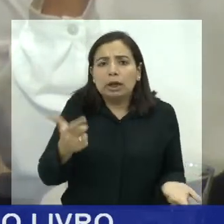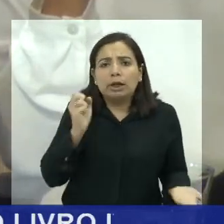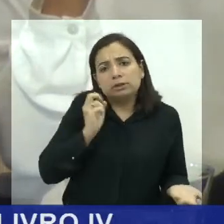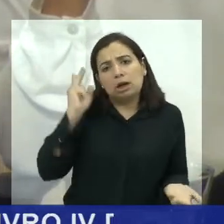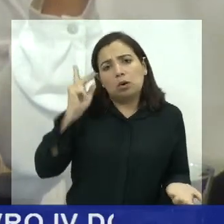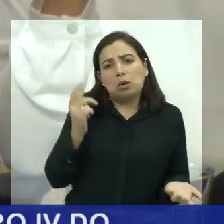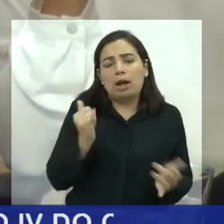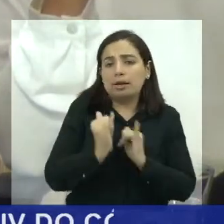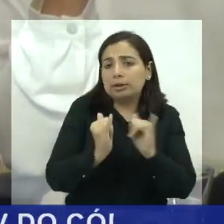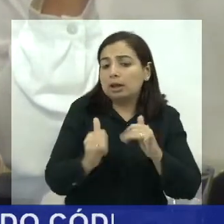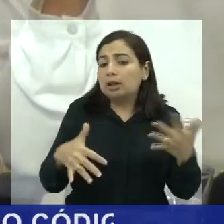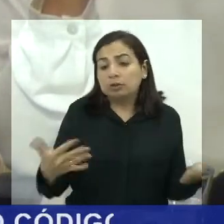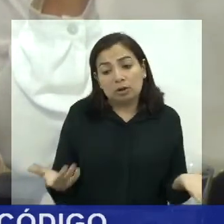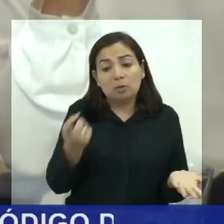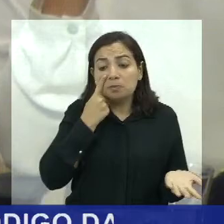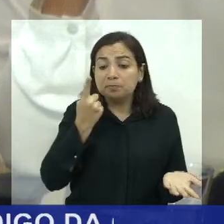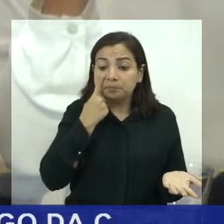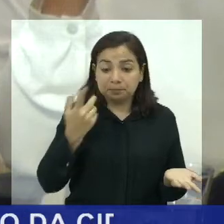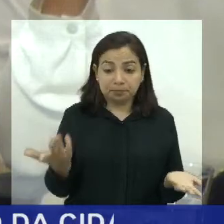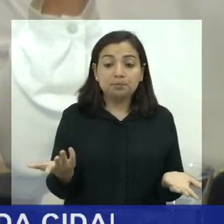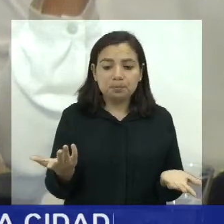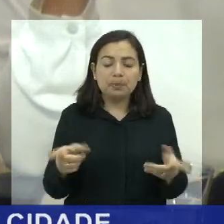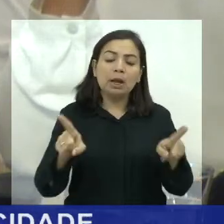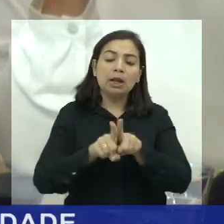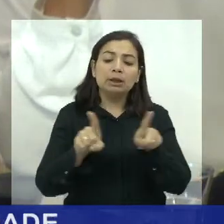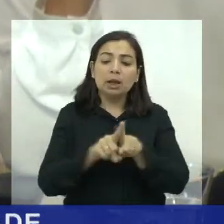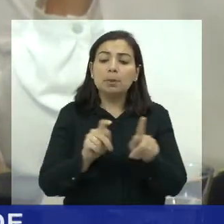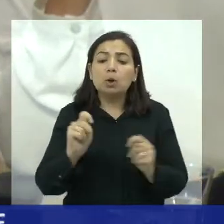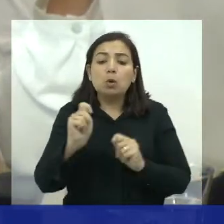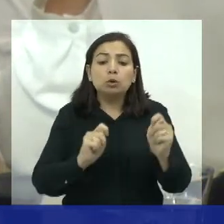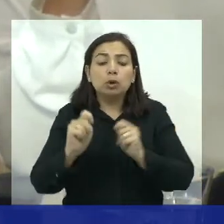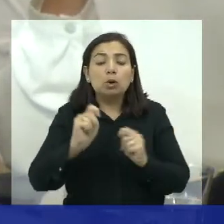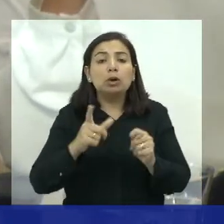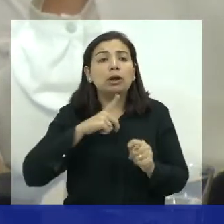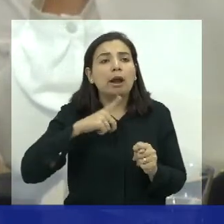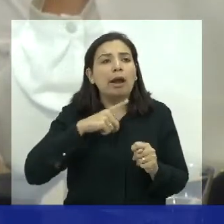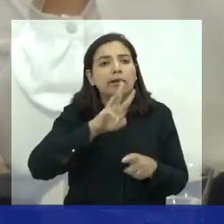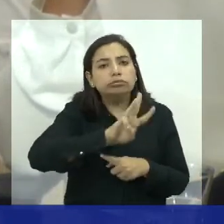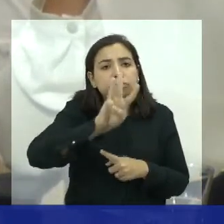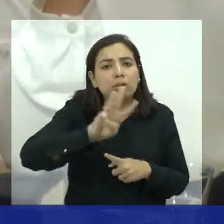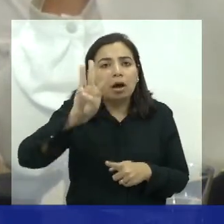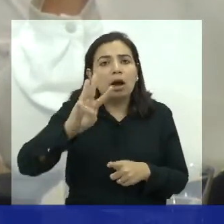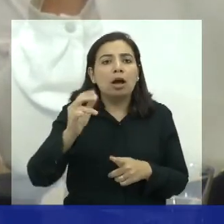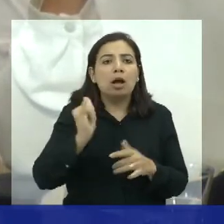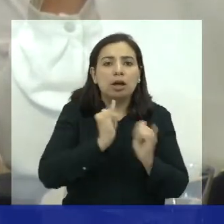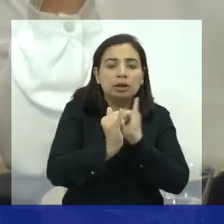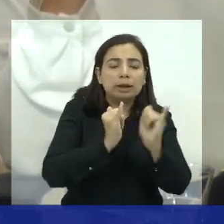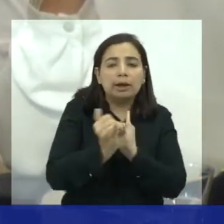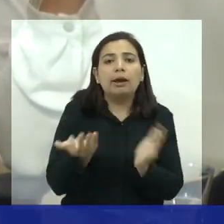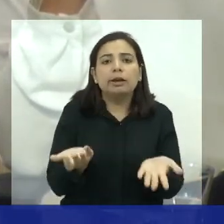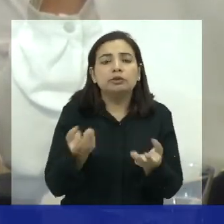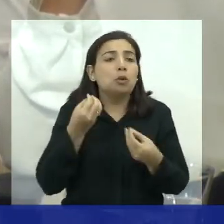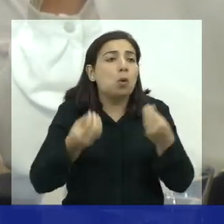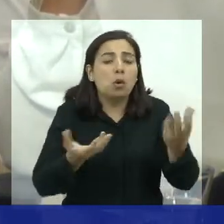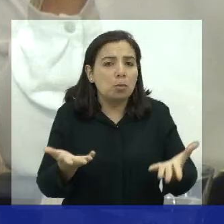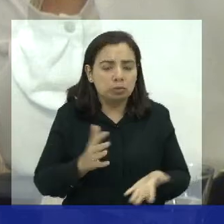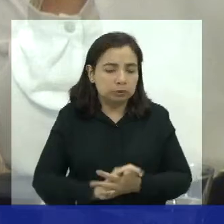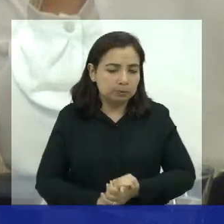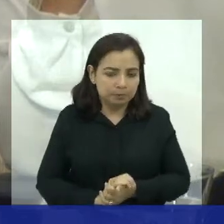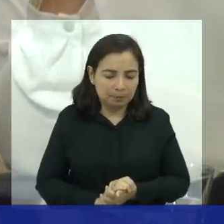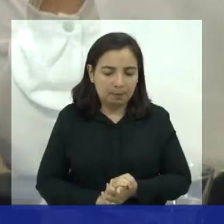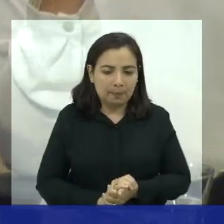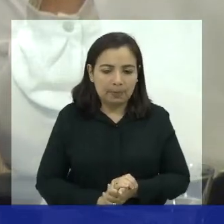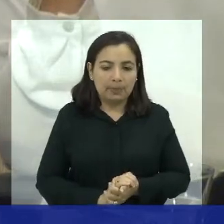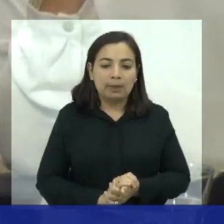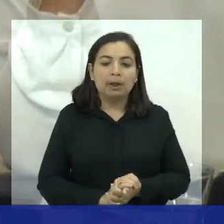controle dessa consulta que é feita por meio eletrônico? Outra pergunta, né, que eu lanço. E, como eu trabalho